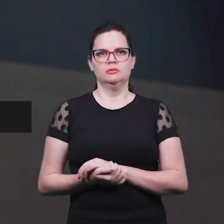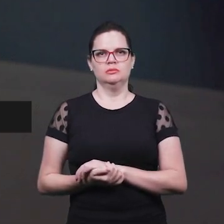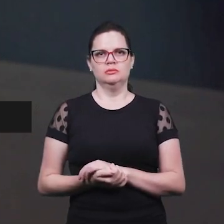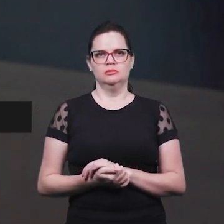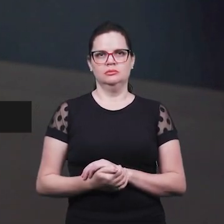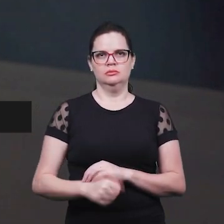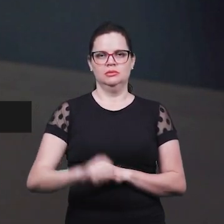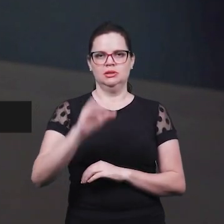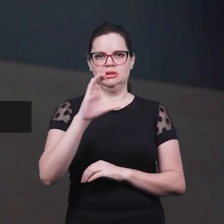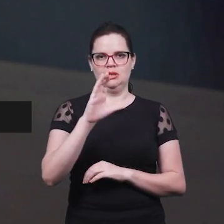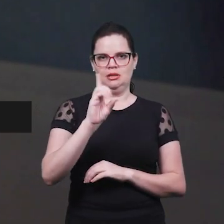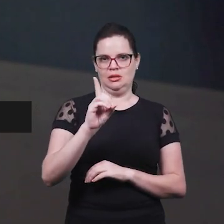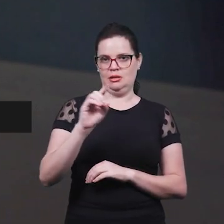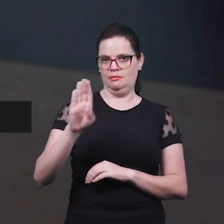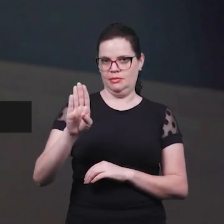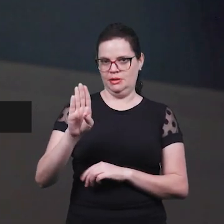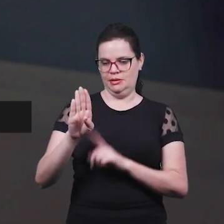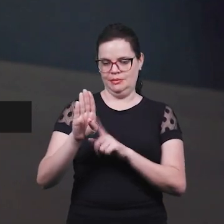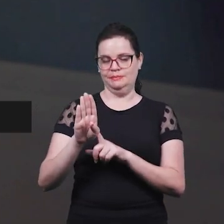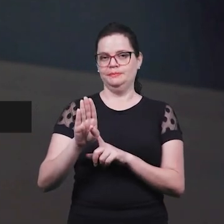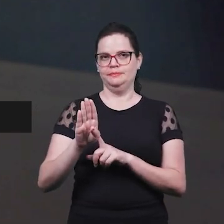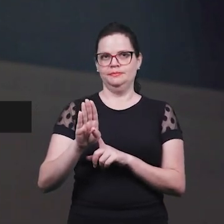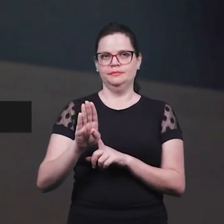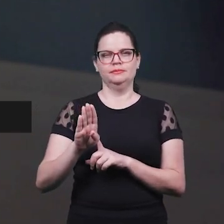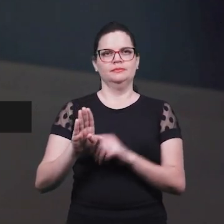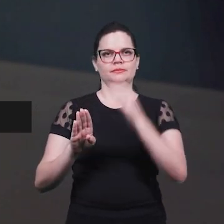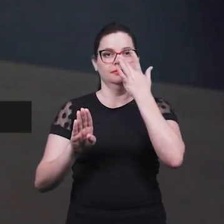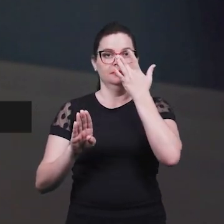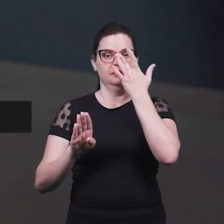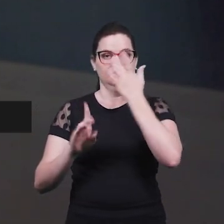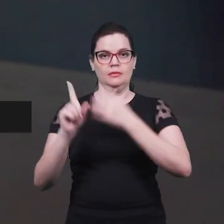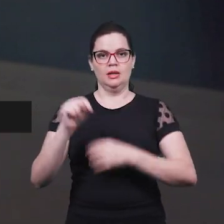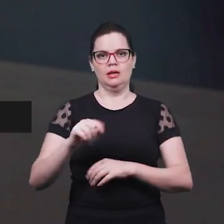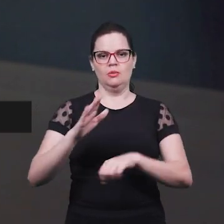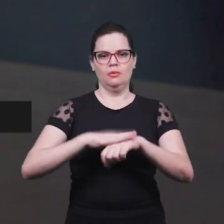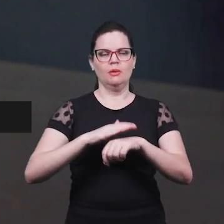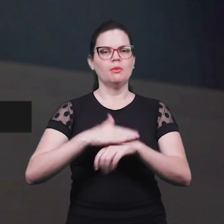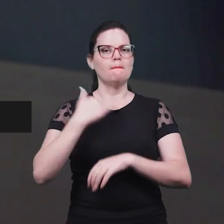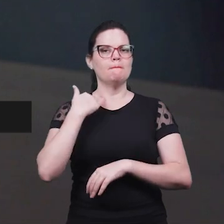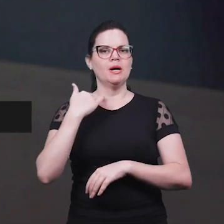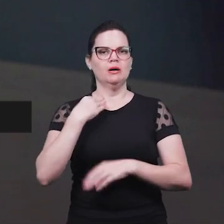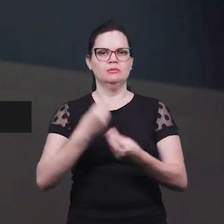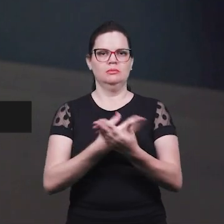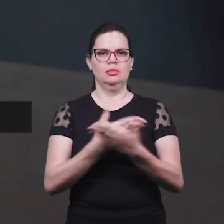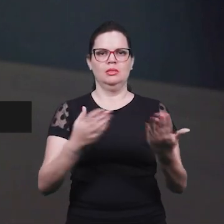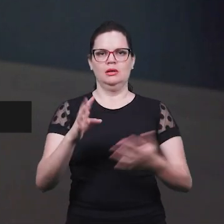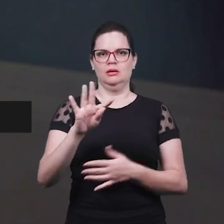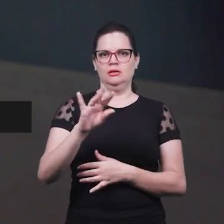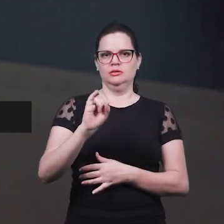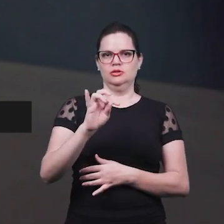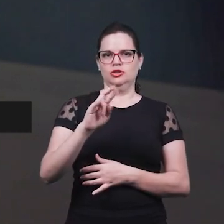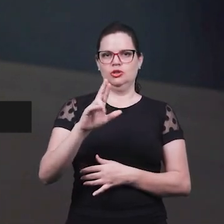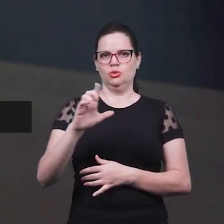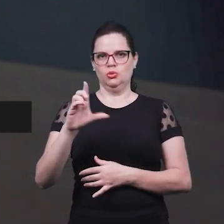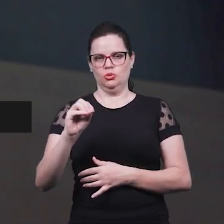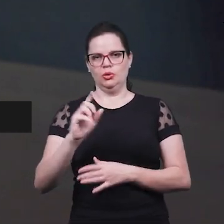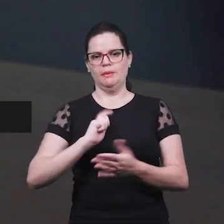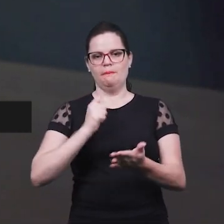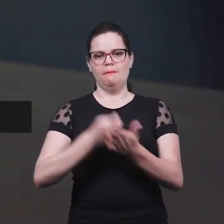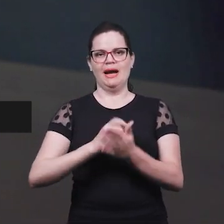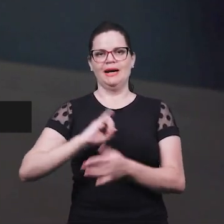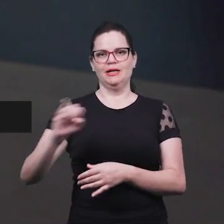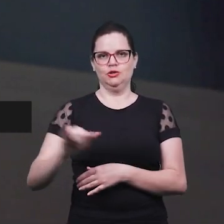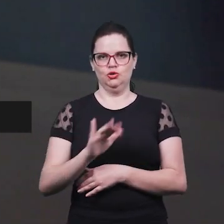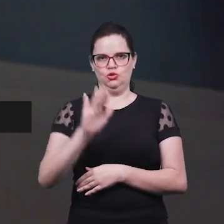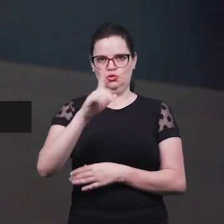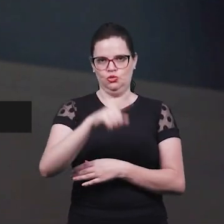é o CDB propriamente dito, né, que são títulos emitidos pelos bancos e pagam lá uma taxa de juros, e essa taxa de juros